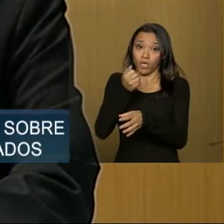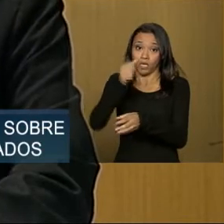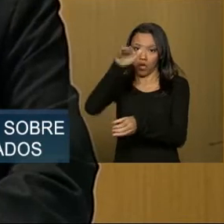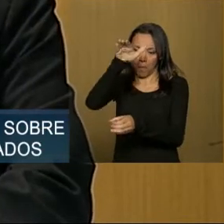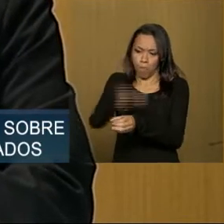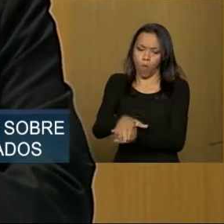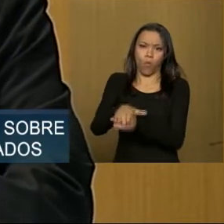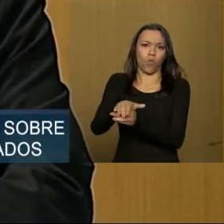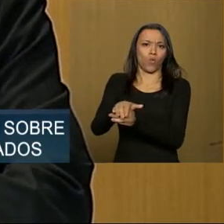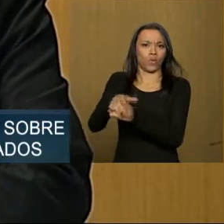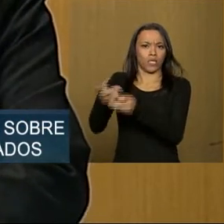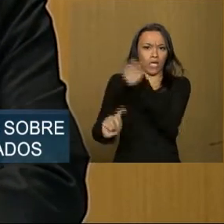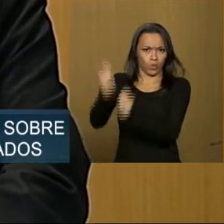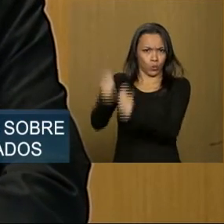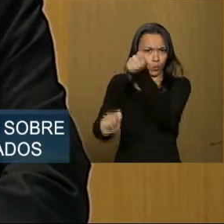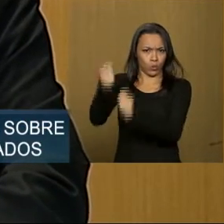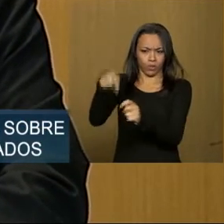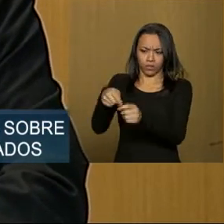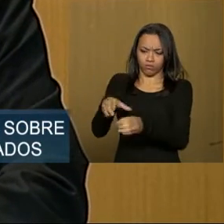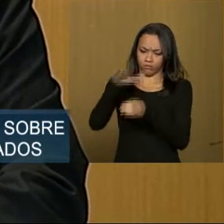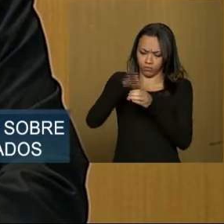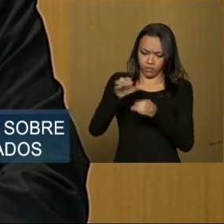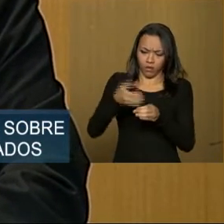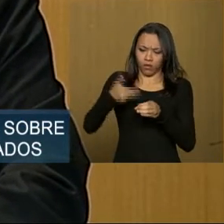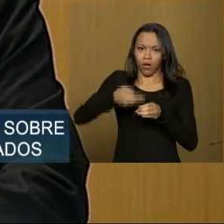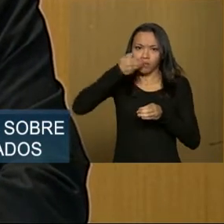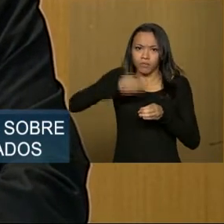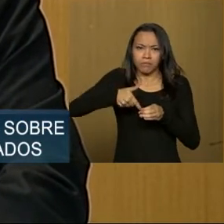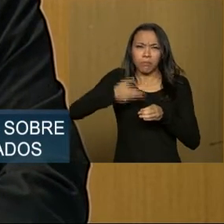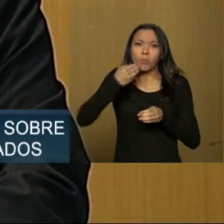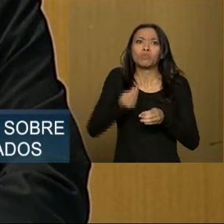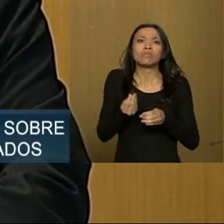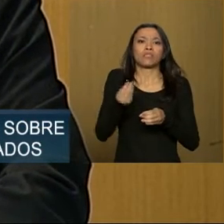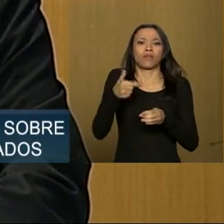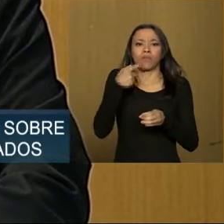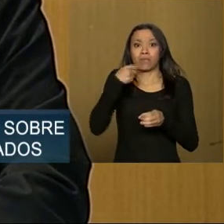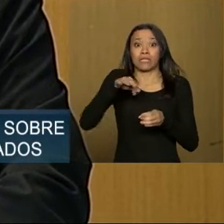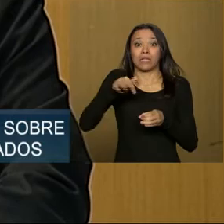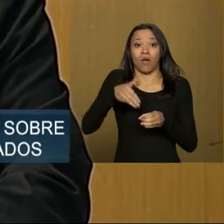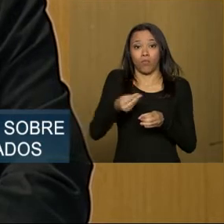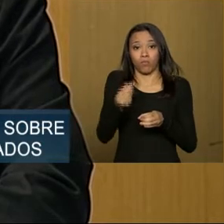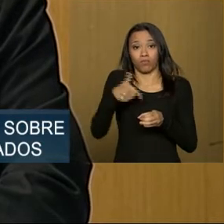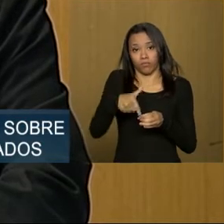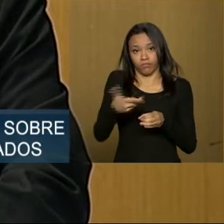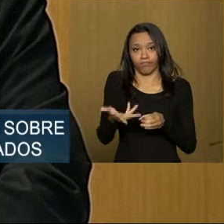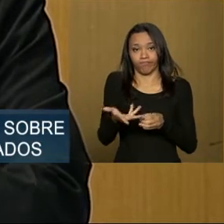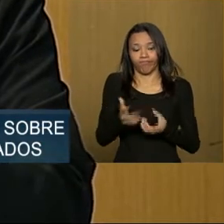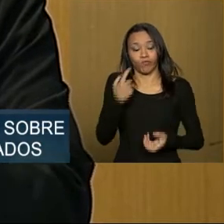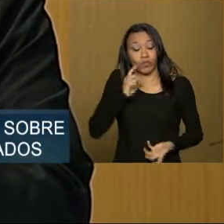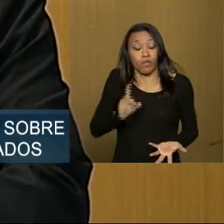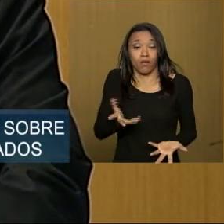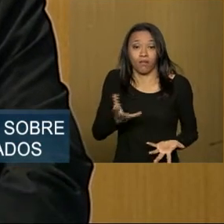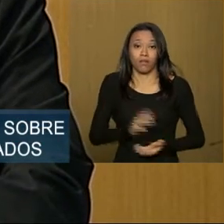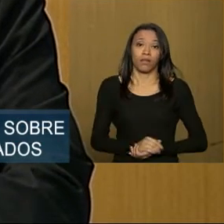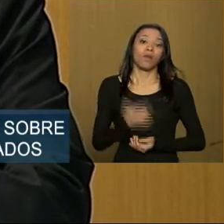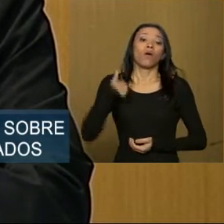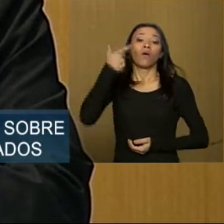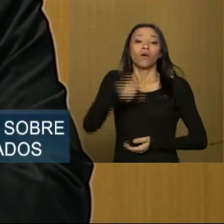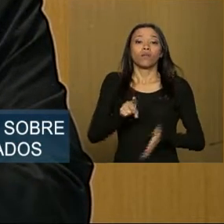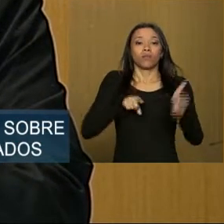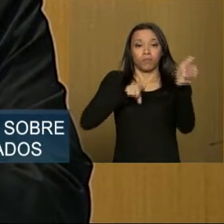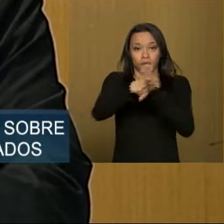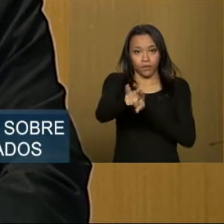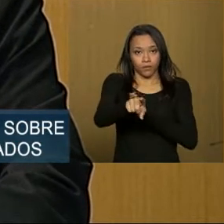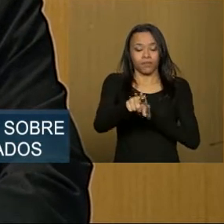exemplo, ele tem uma adição de sal. Próximo. Bem, temos essa pergunta